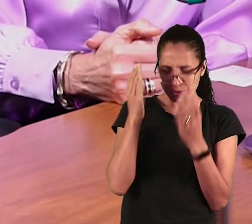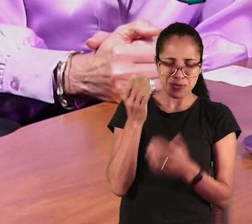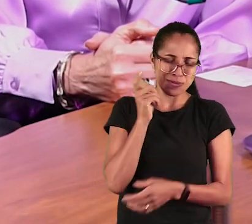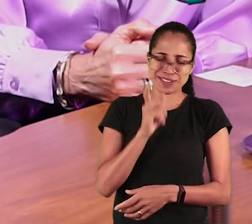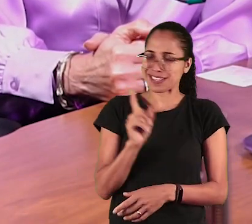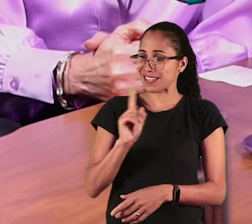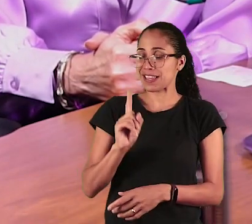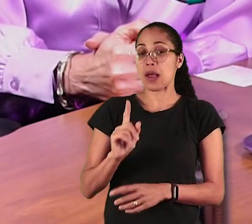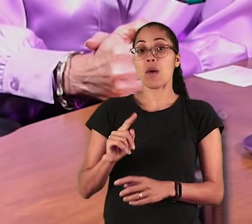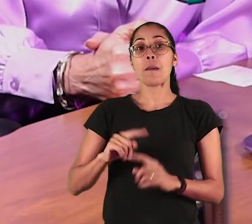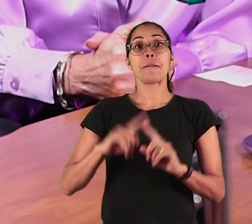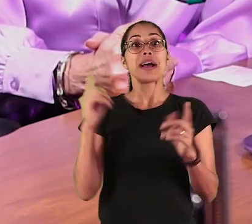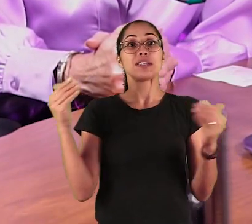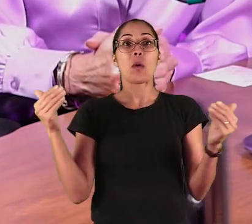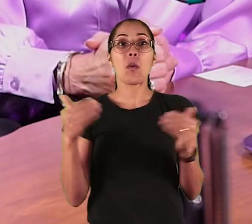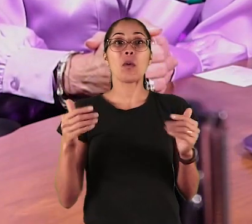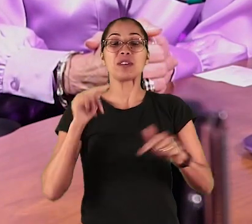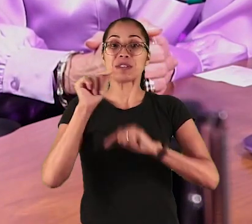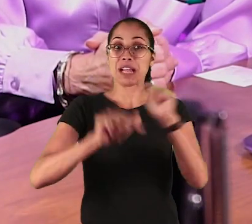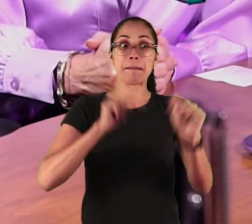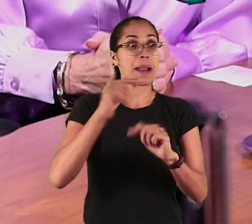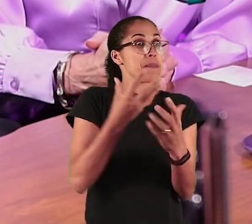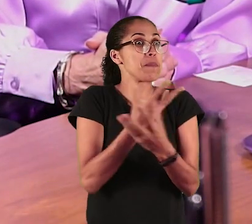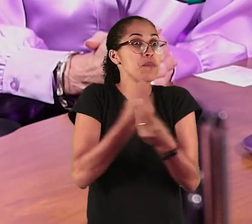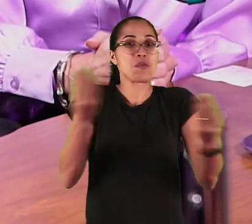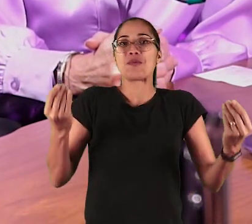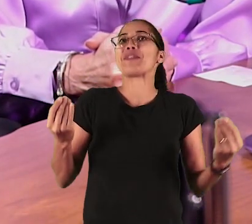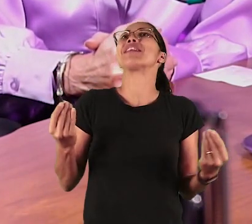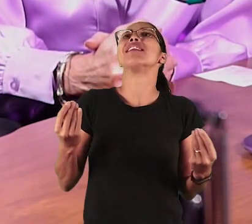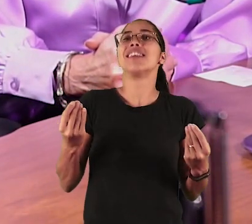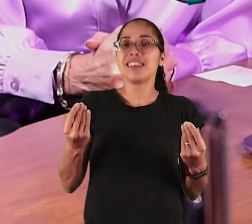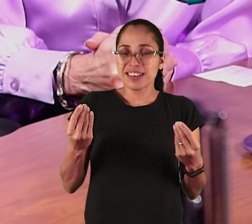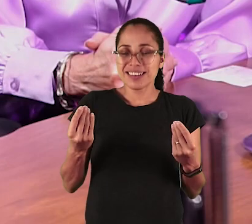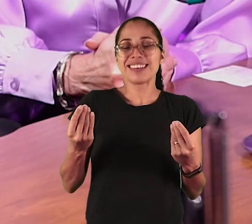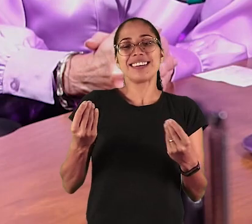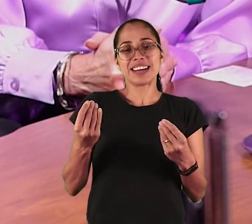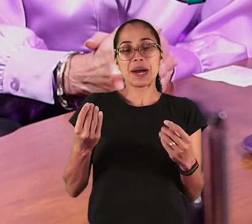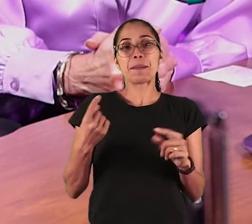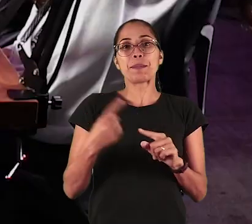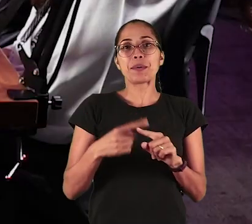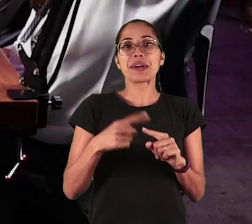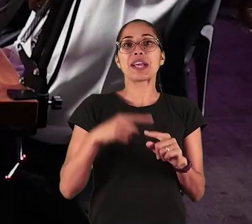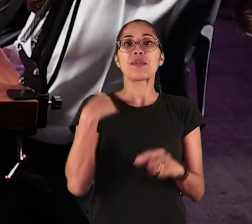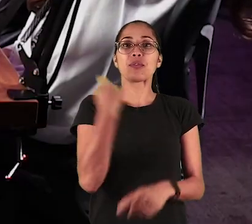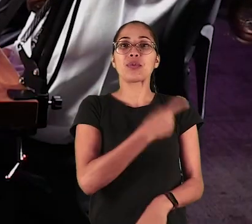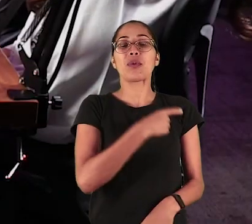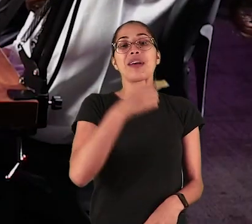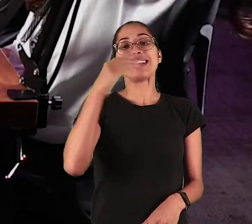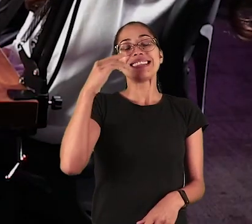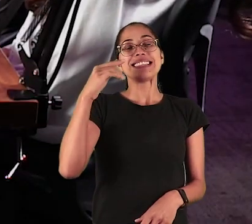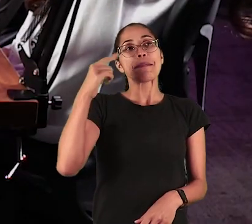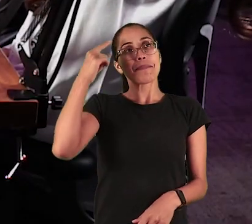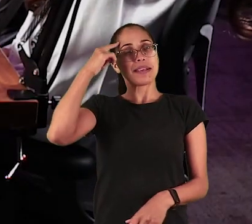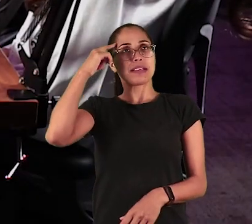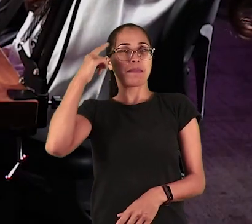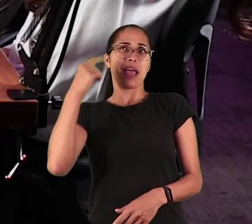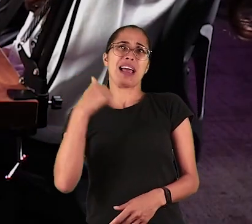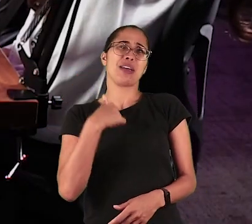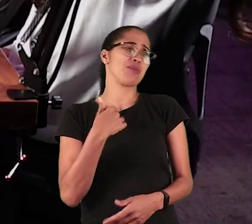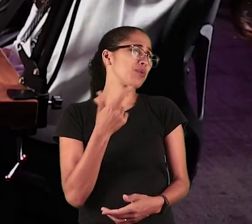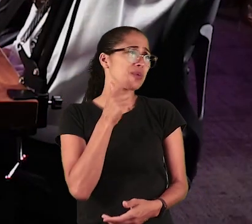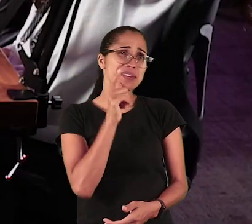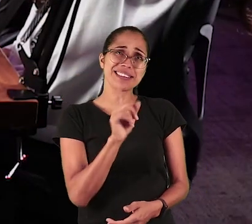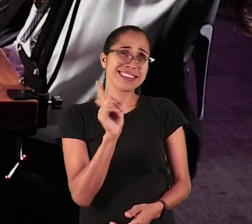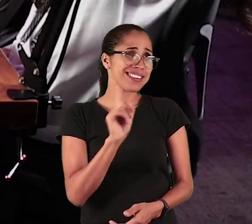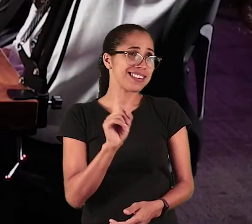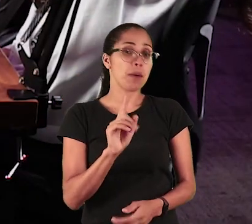é esse caminho o que que eu vou fazer hoje eu trabalho muito mais né hoje eu tô muito muito mais desafiador porque a gente sempre acha que não vai dar conta que é